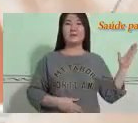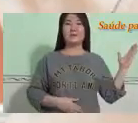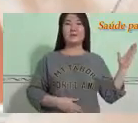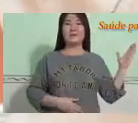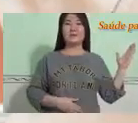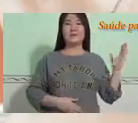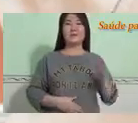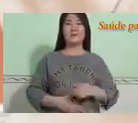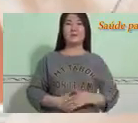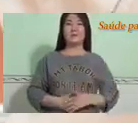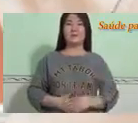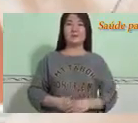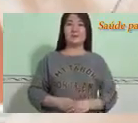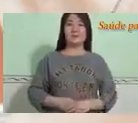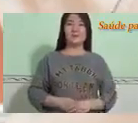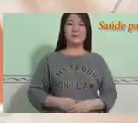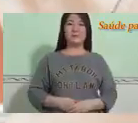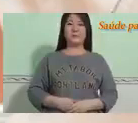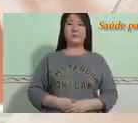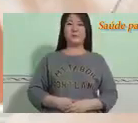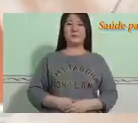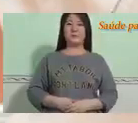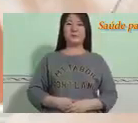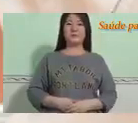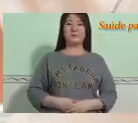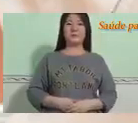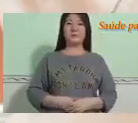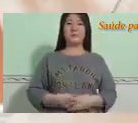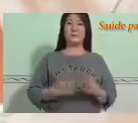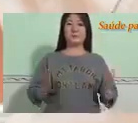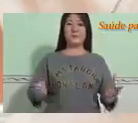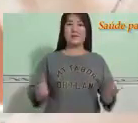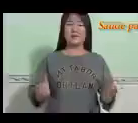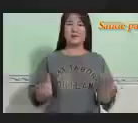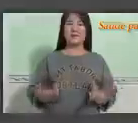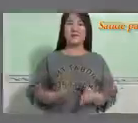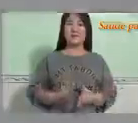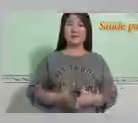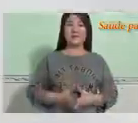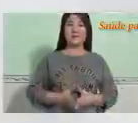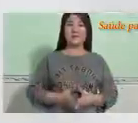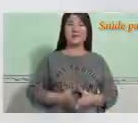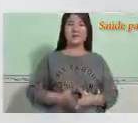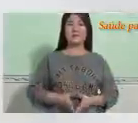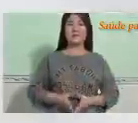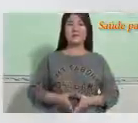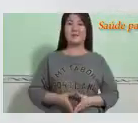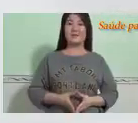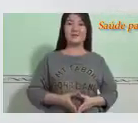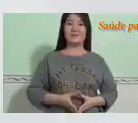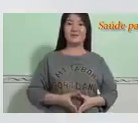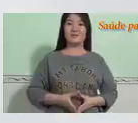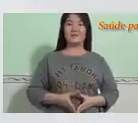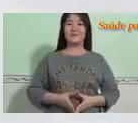específicos, como quando a pele está bronzeada, tiver doenças agudas ou crônicas na pele,